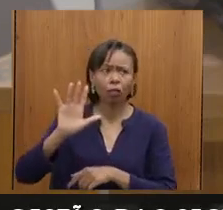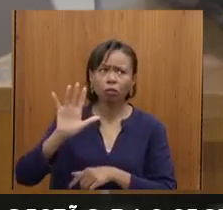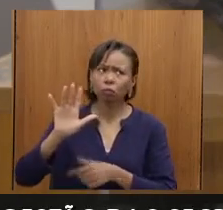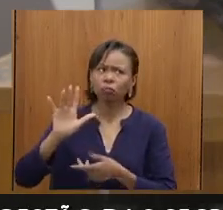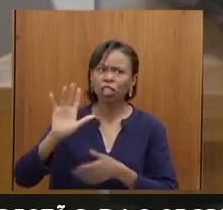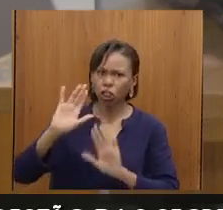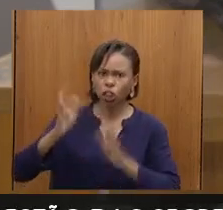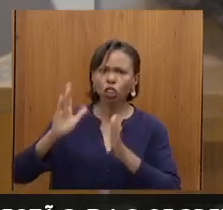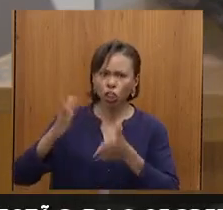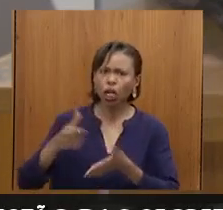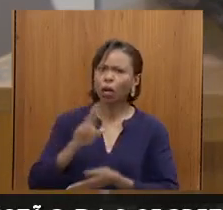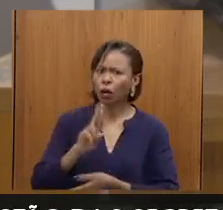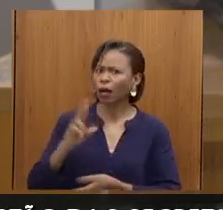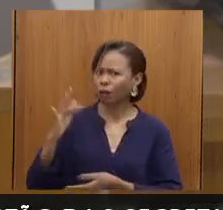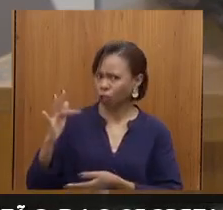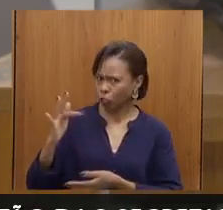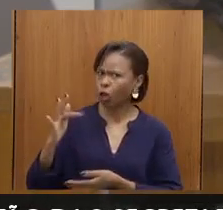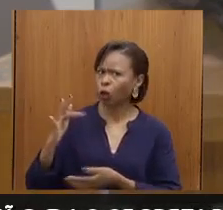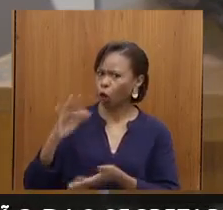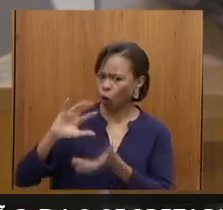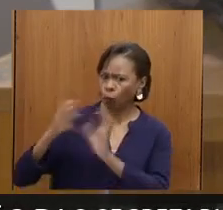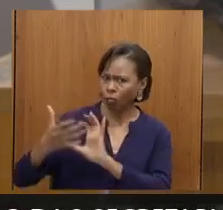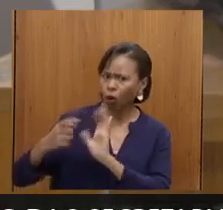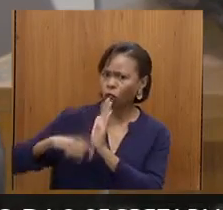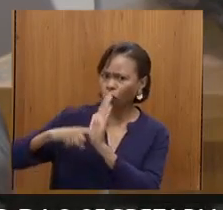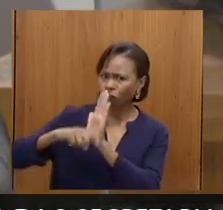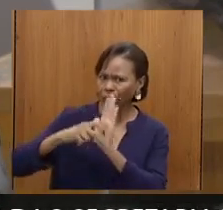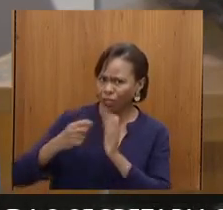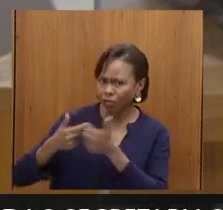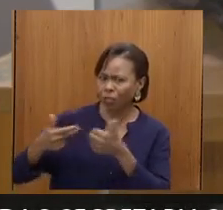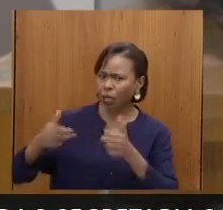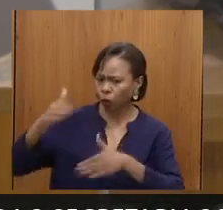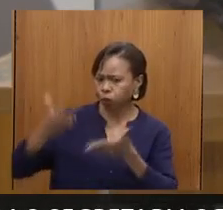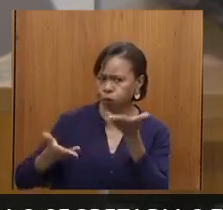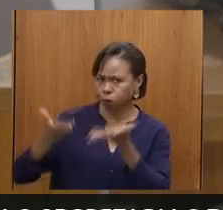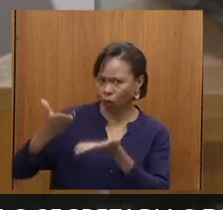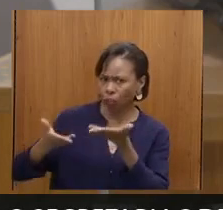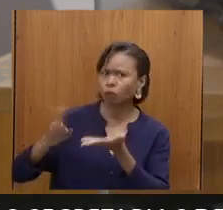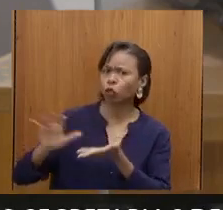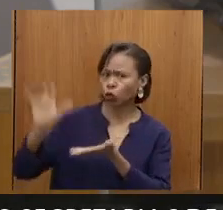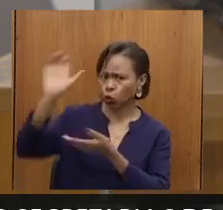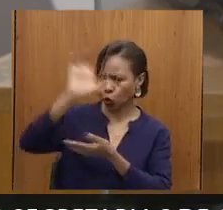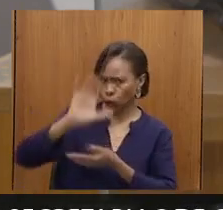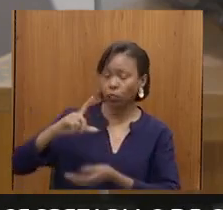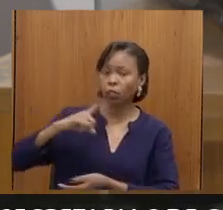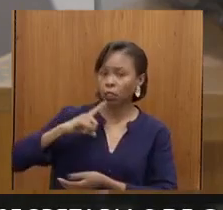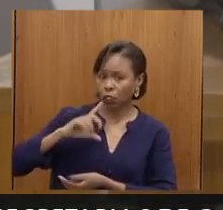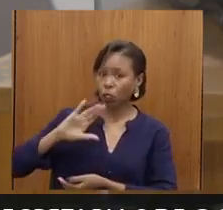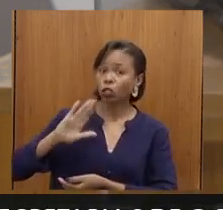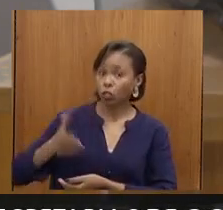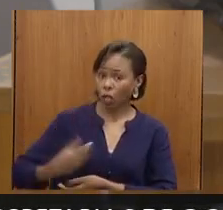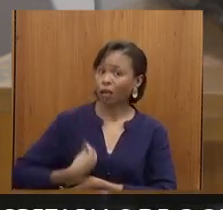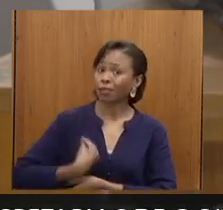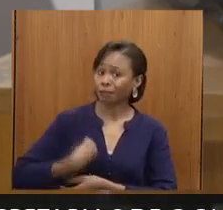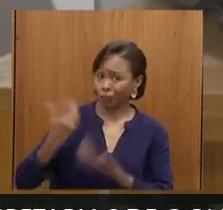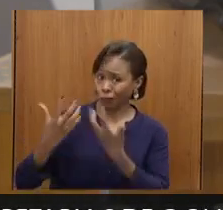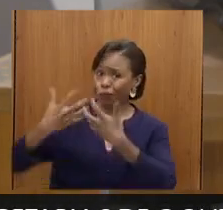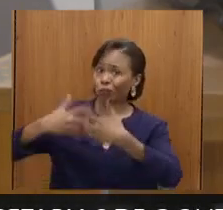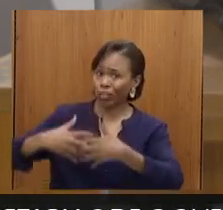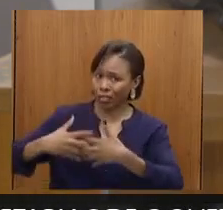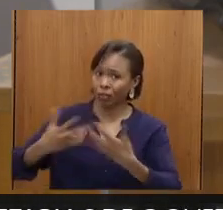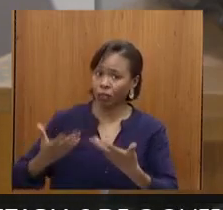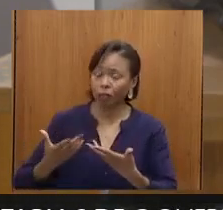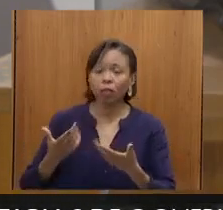vigência do regime de recuperação fiscal nos seus devidos territórios e em pleno funcionamento.